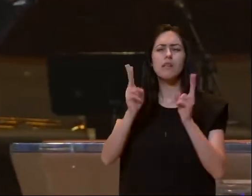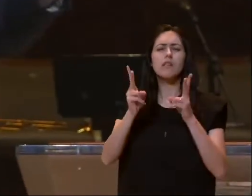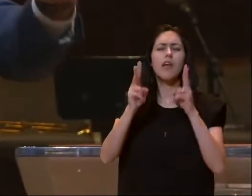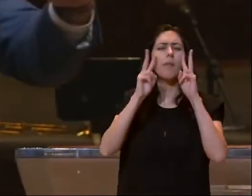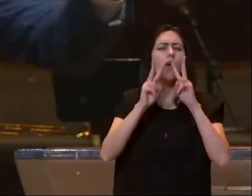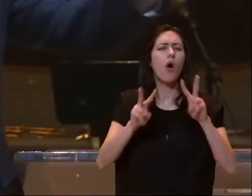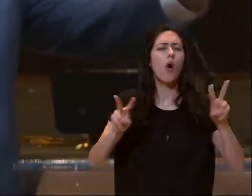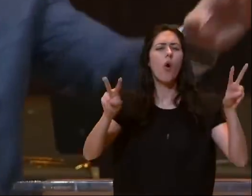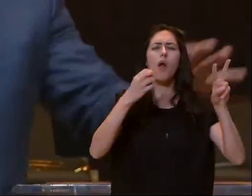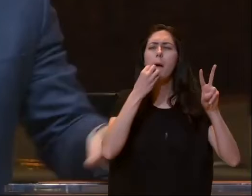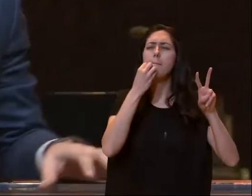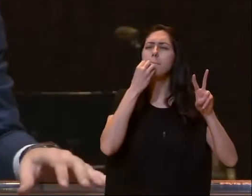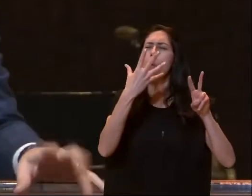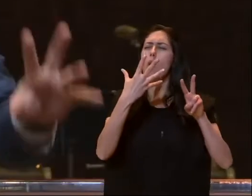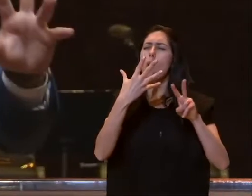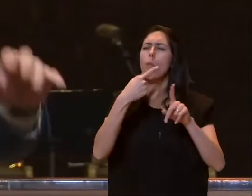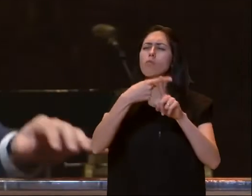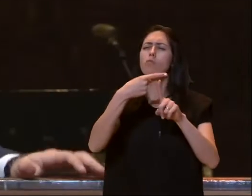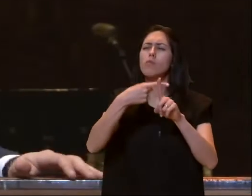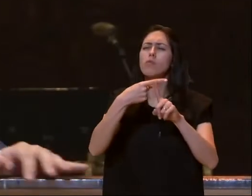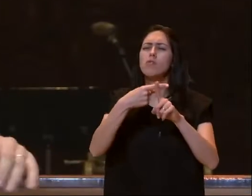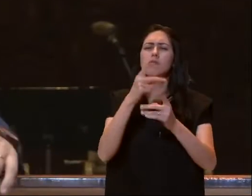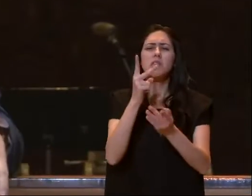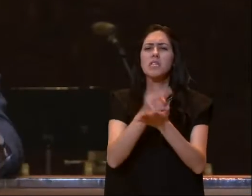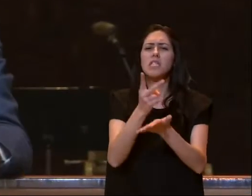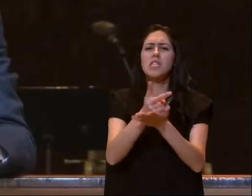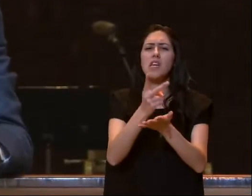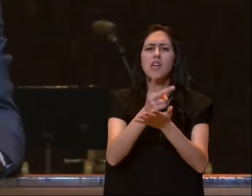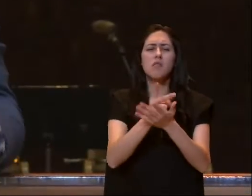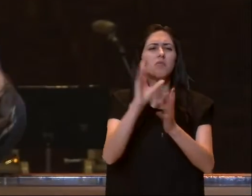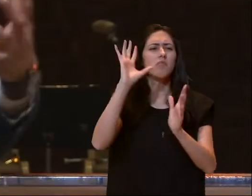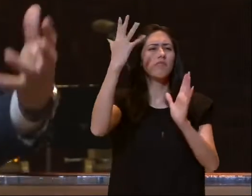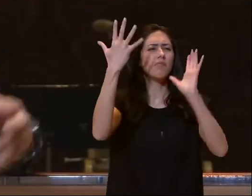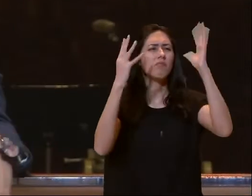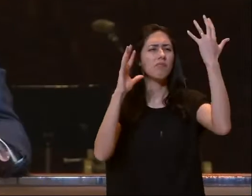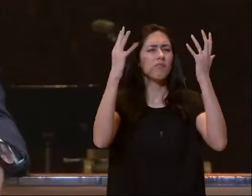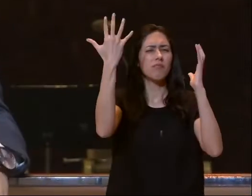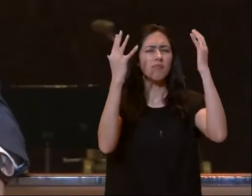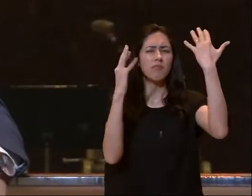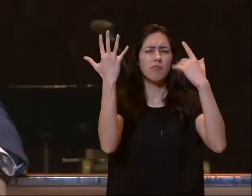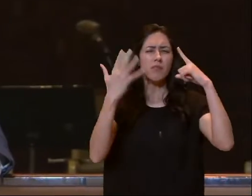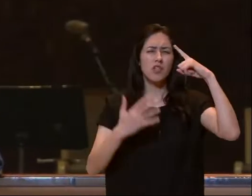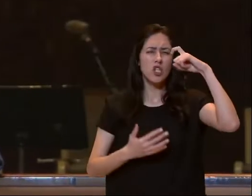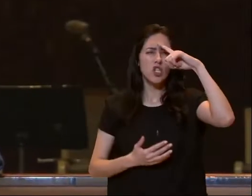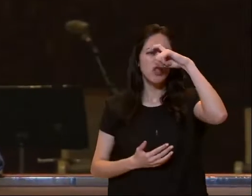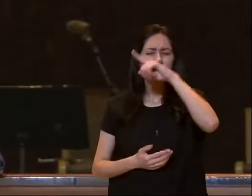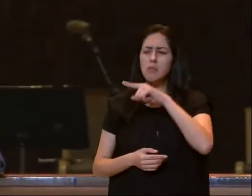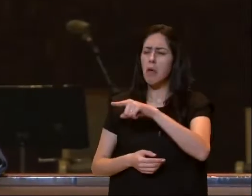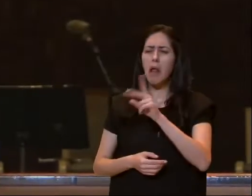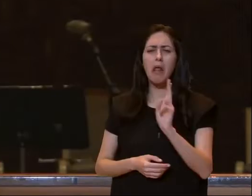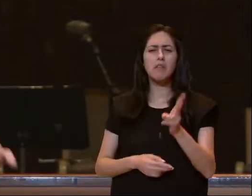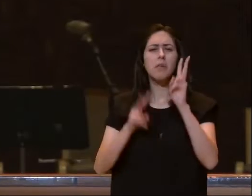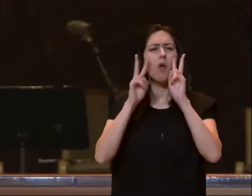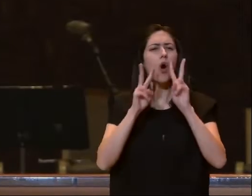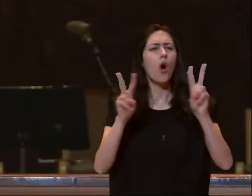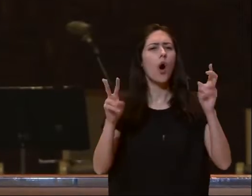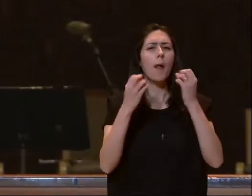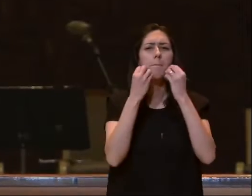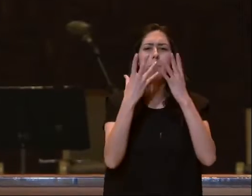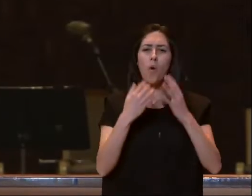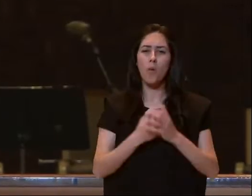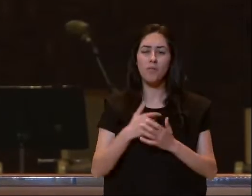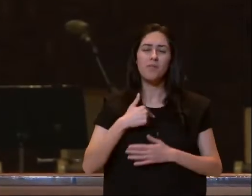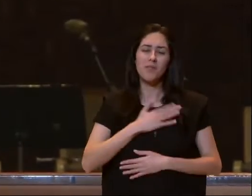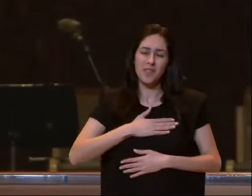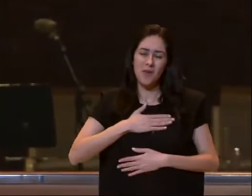uma perspectiva boa das situações mais diversas da vida. Outro irmão que eu tenho e guardo